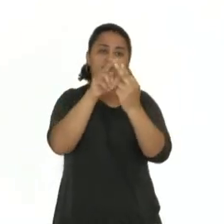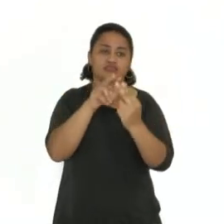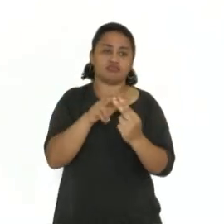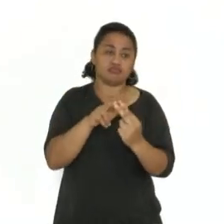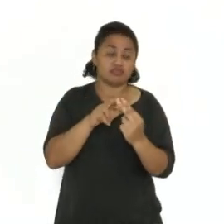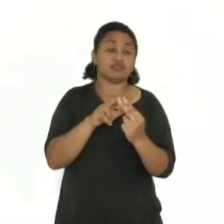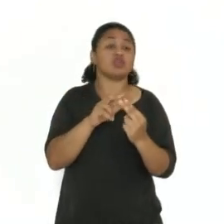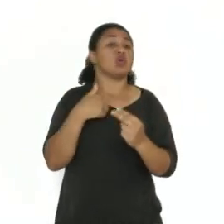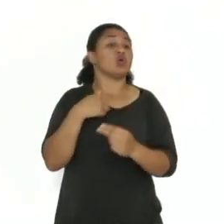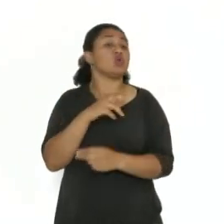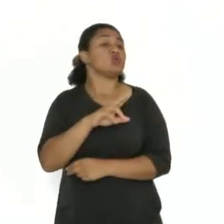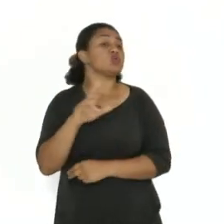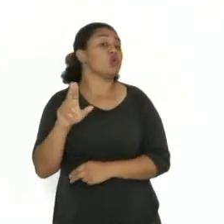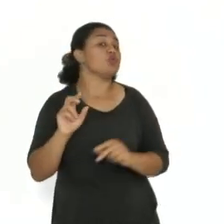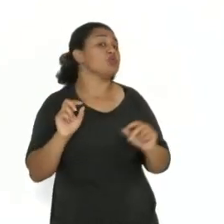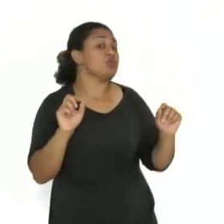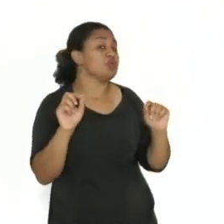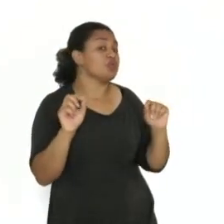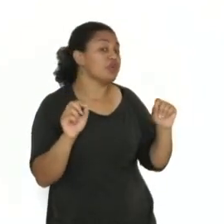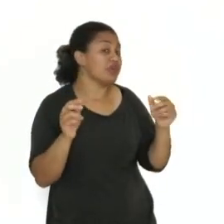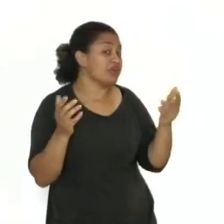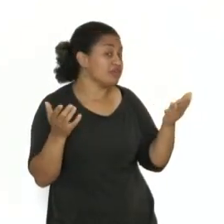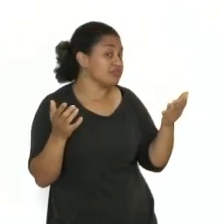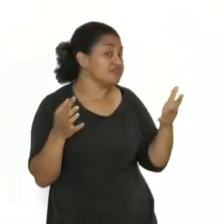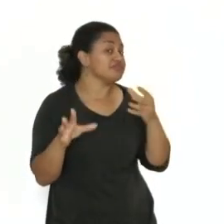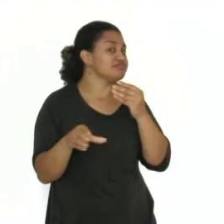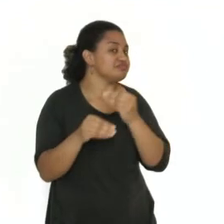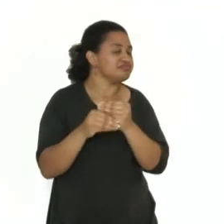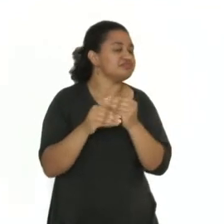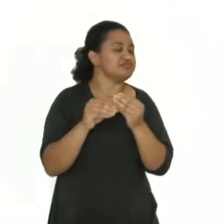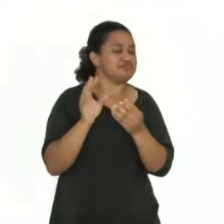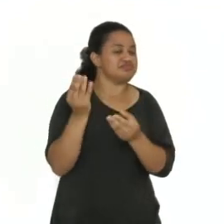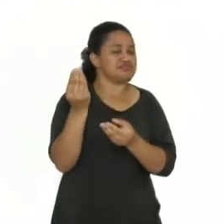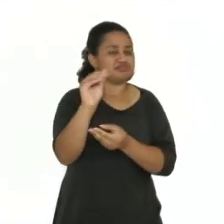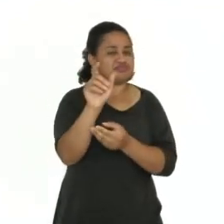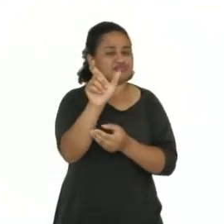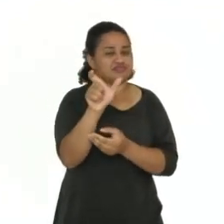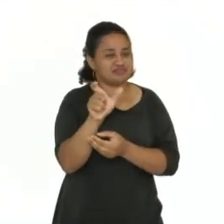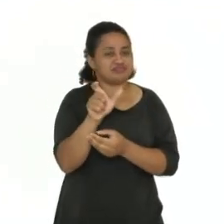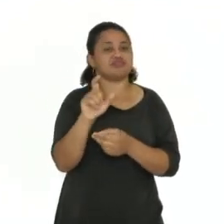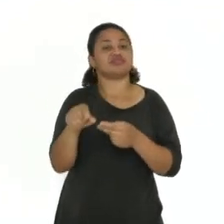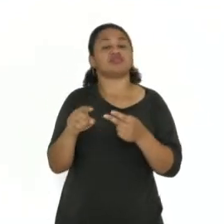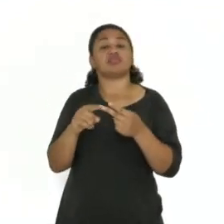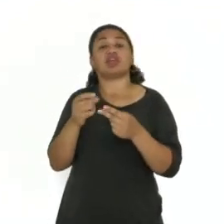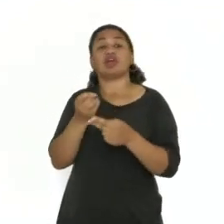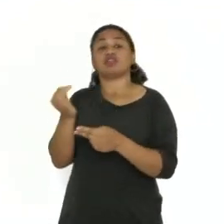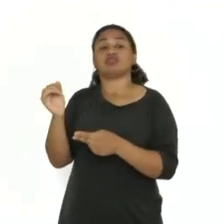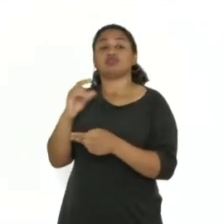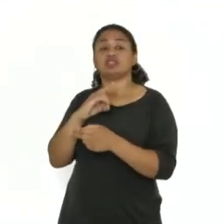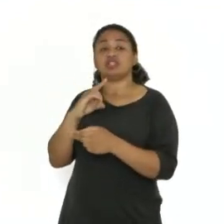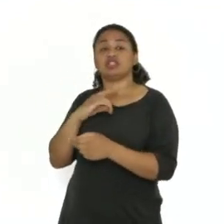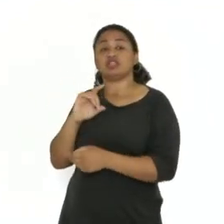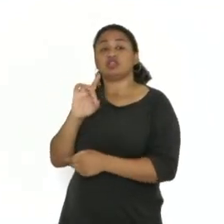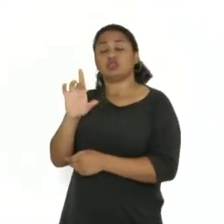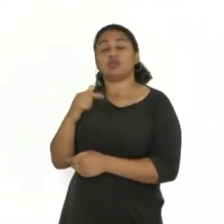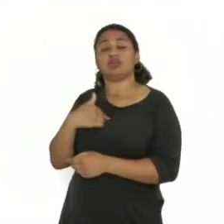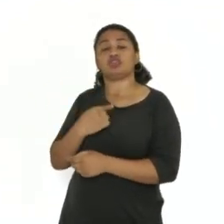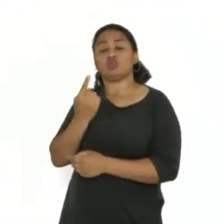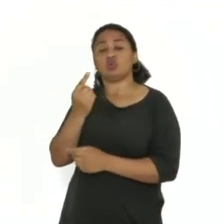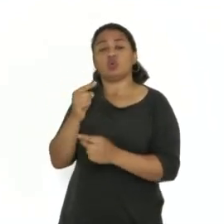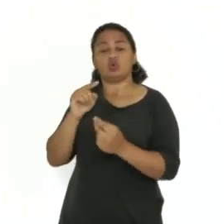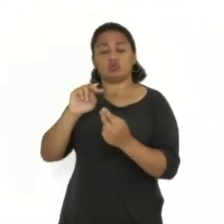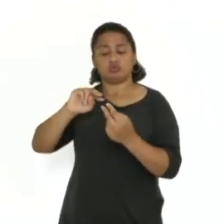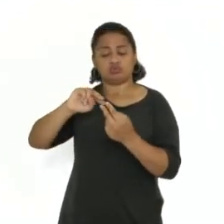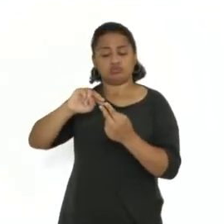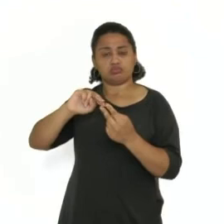cromossomos, são chamadas de... Vamos completar aqui. Aquelas que possuem apenas um